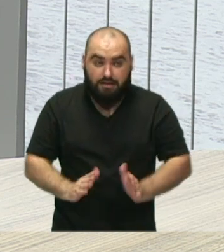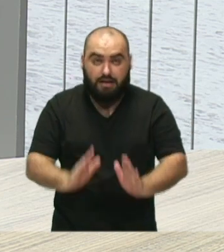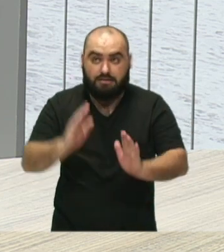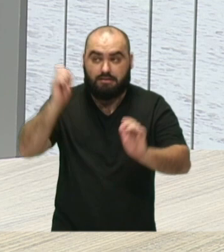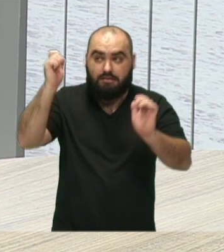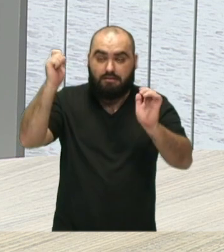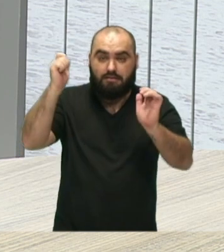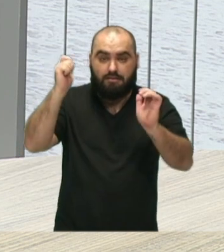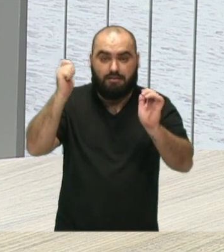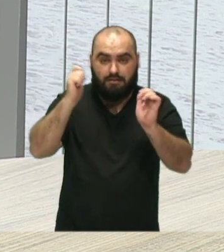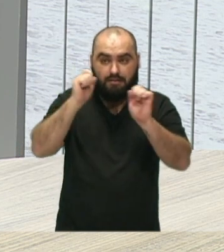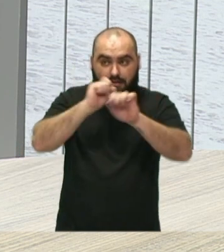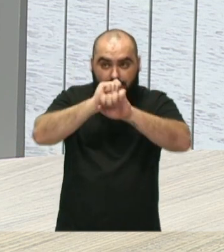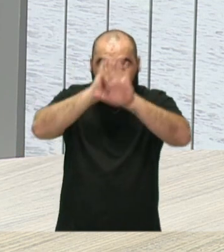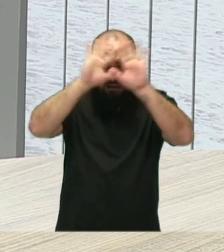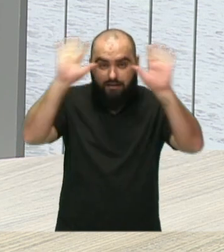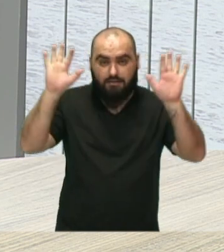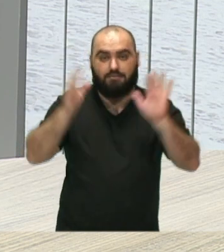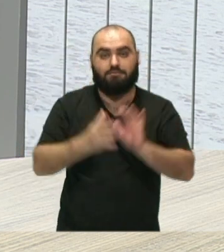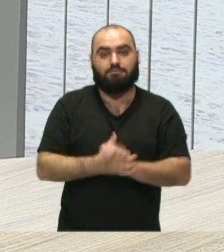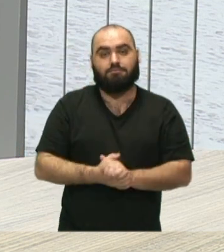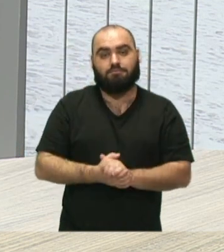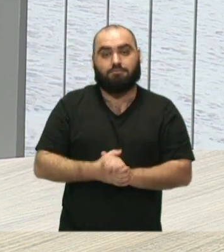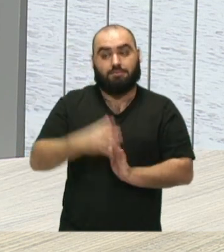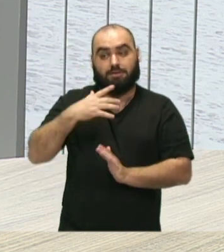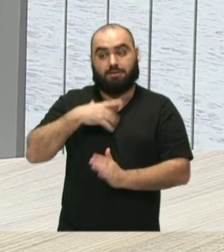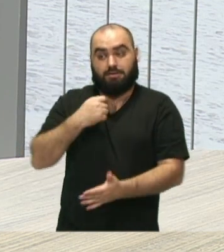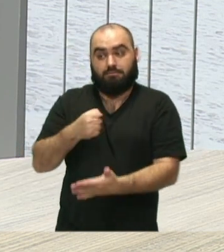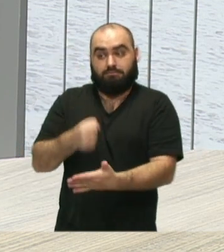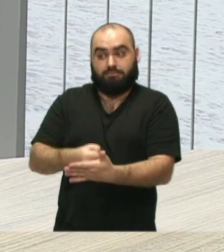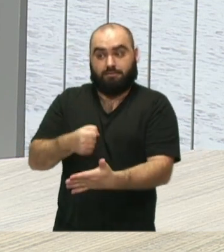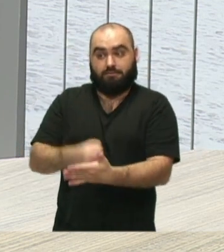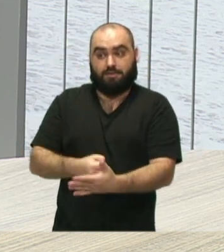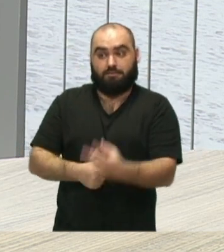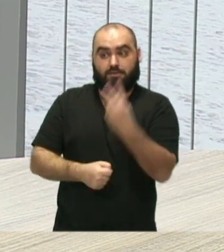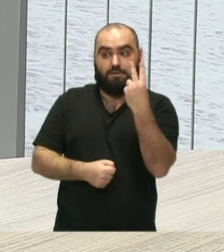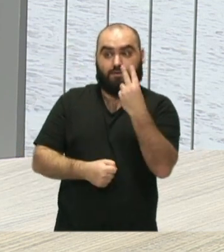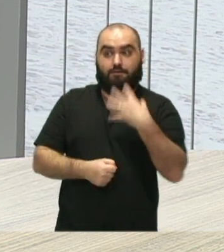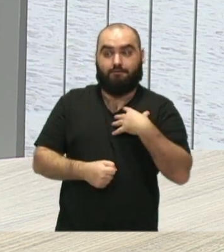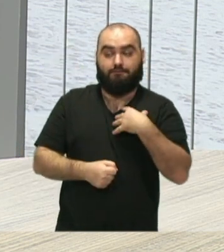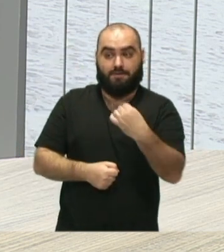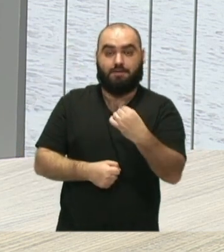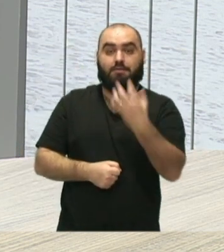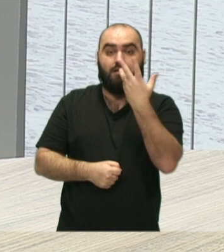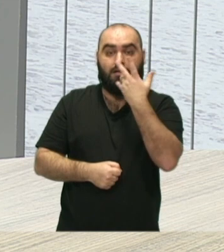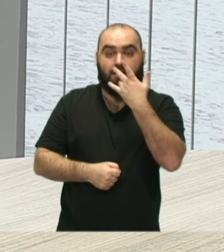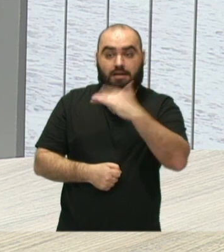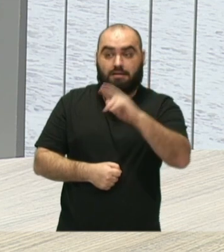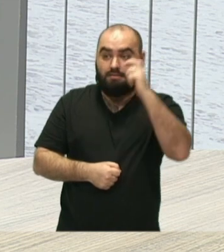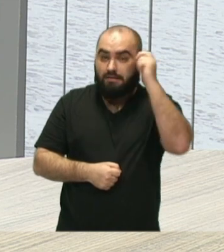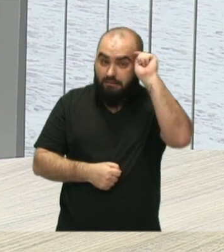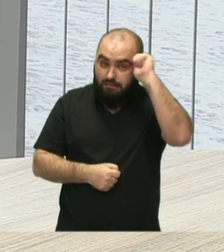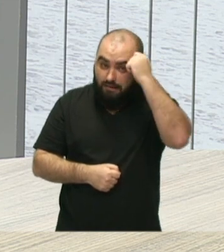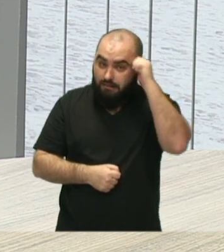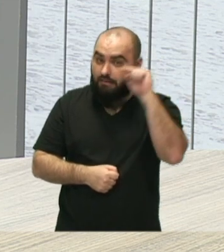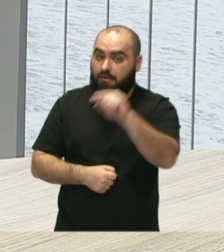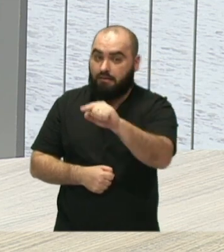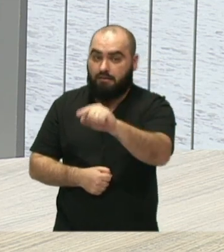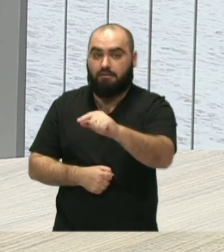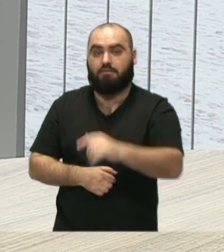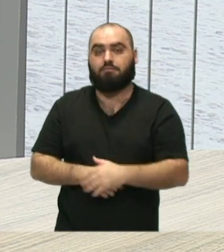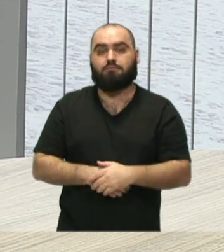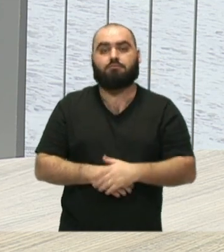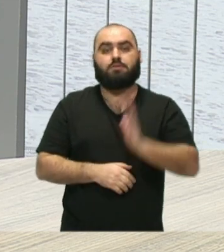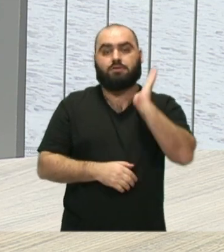nos 2 filhos para que fosse colocado como criança negra, fosse preenchido o quesito raça-cor dessa criança. Já vem